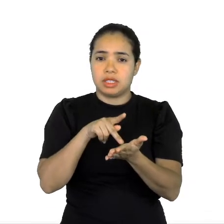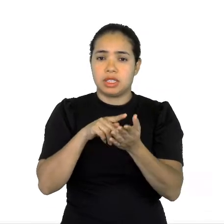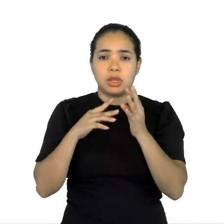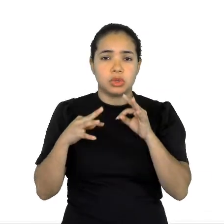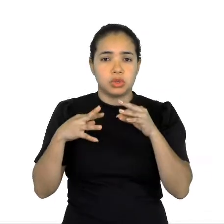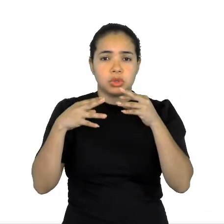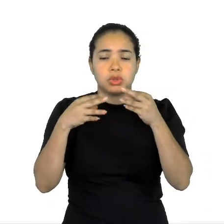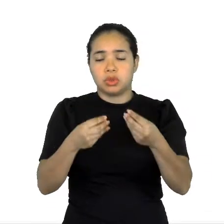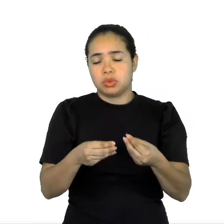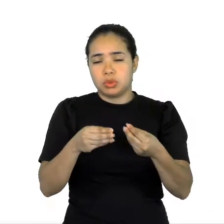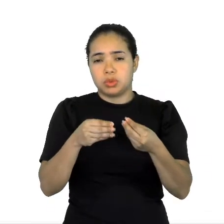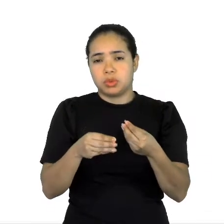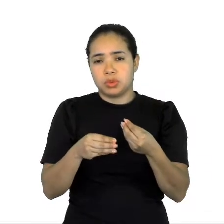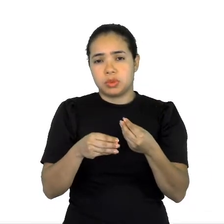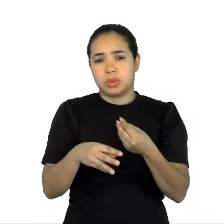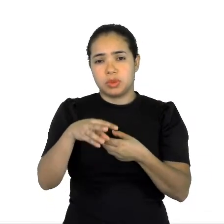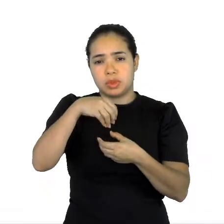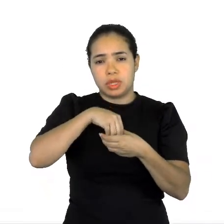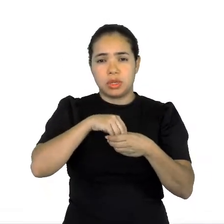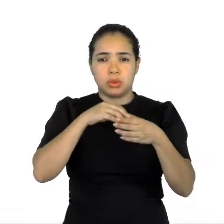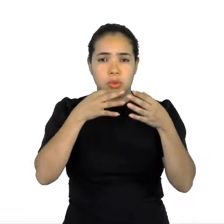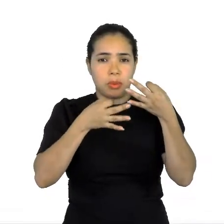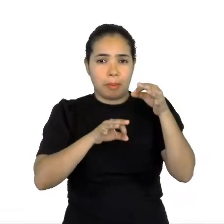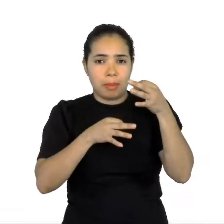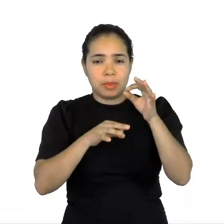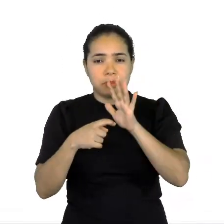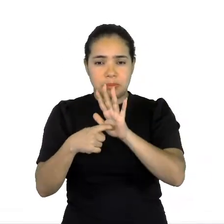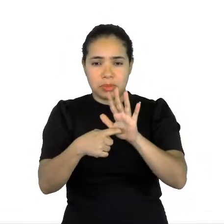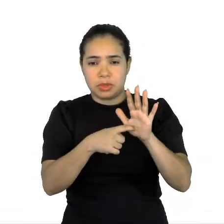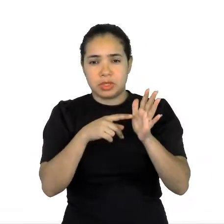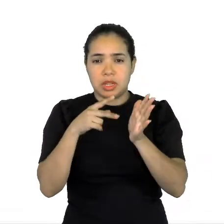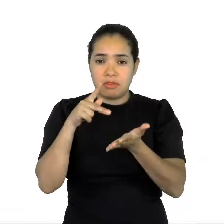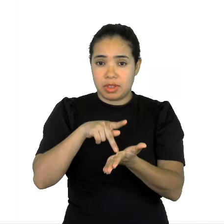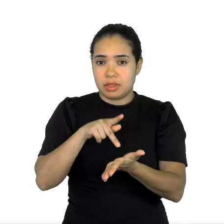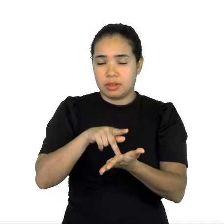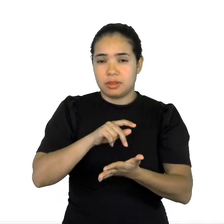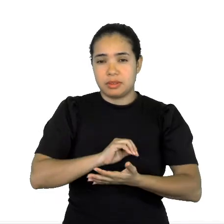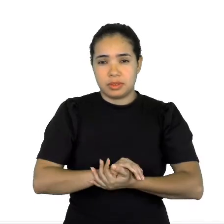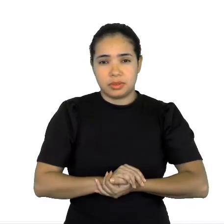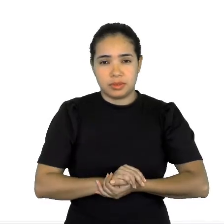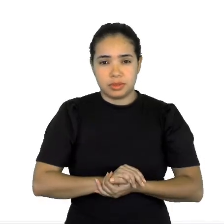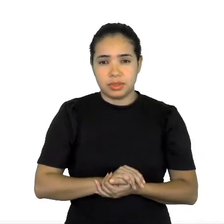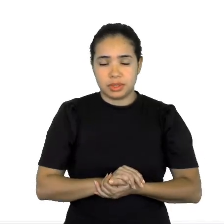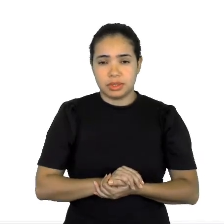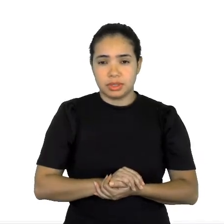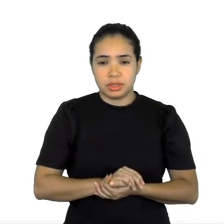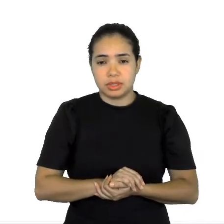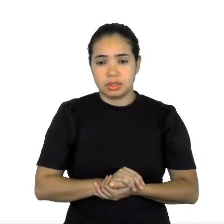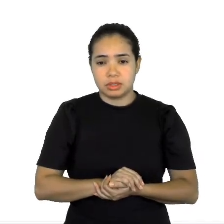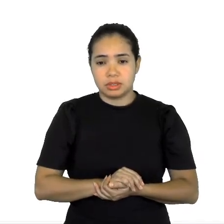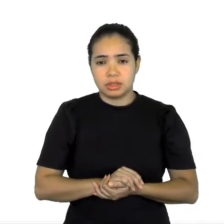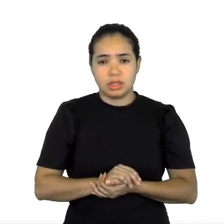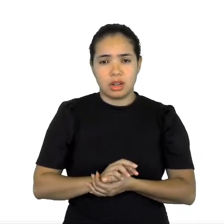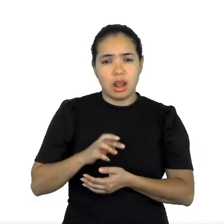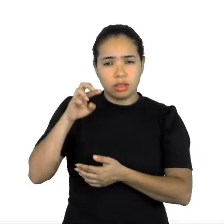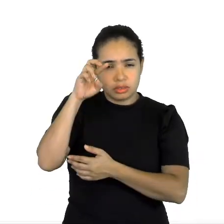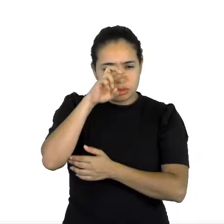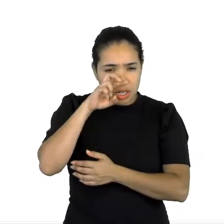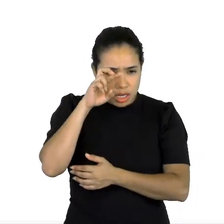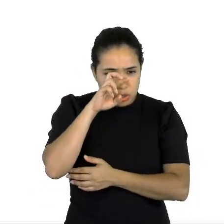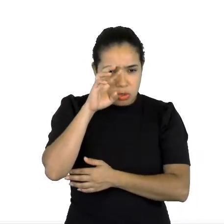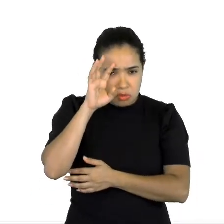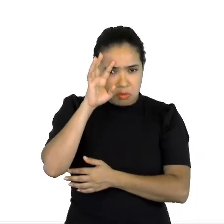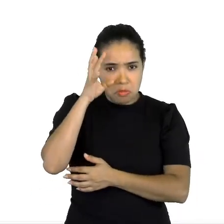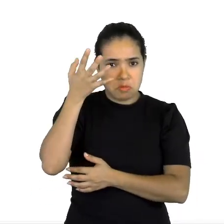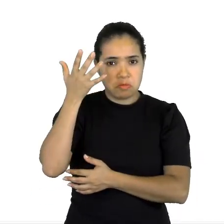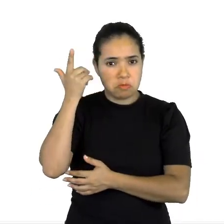esse mirabolante plano. Próximo. Com o sucesso da investigação, Magri